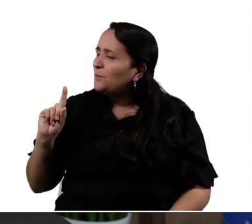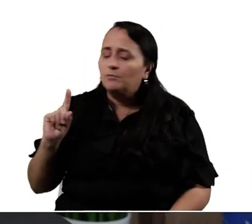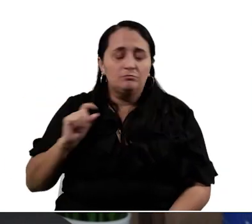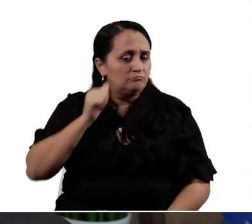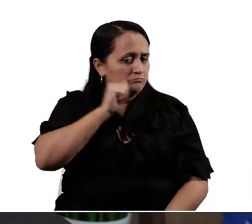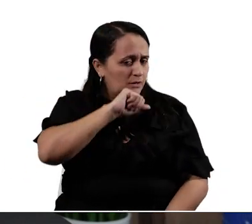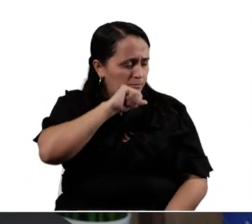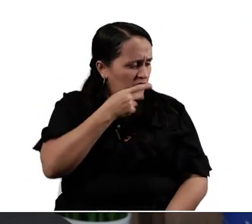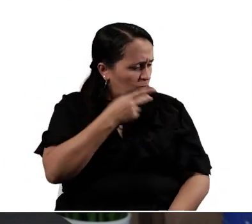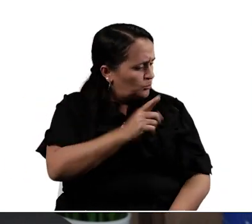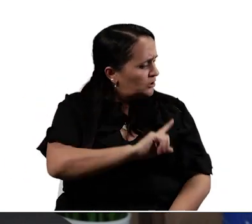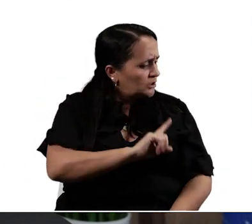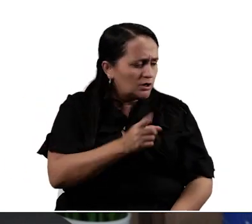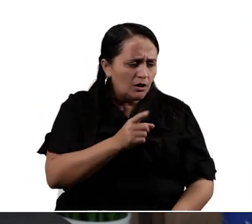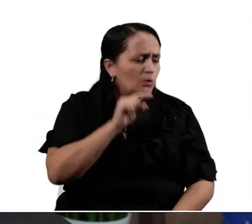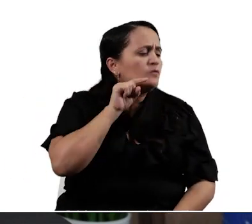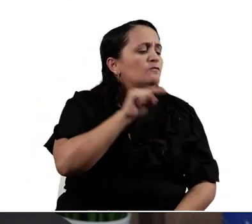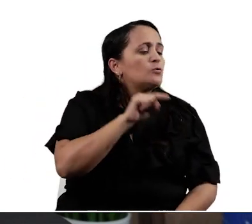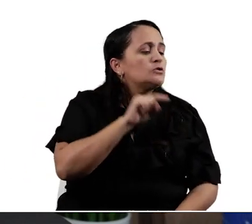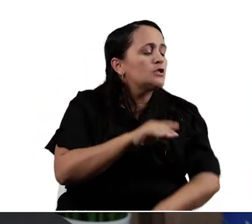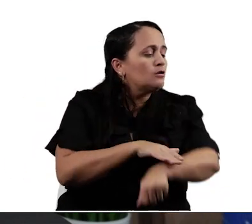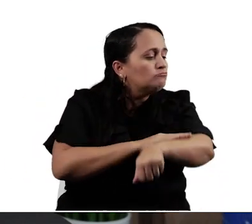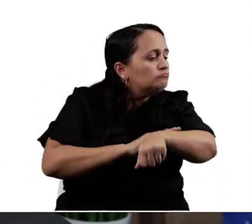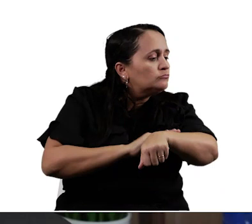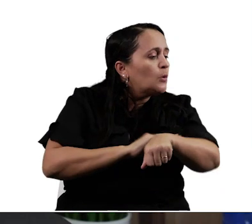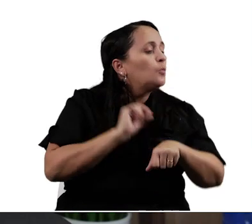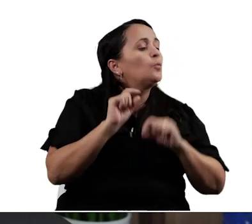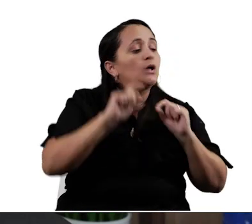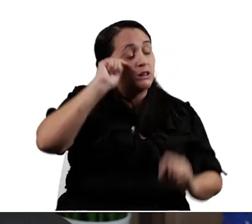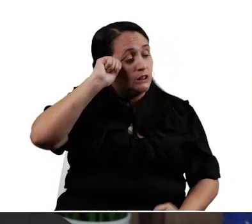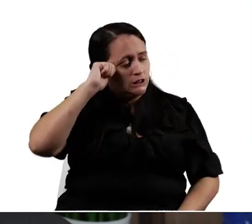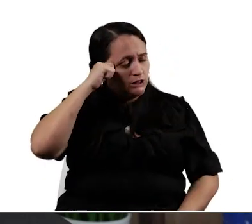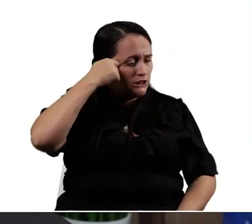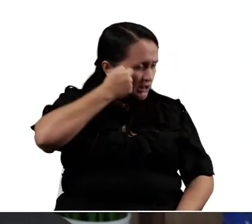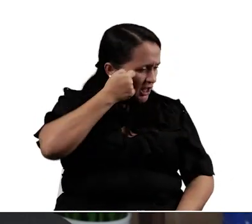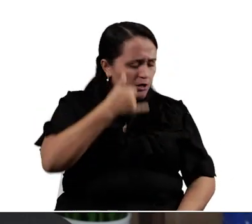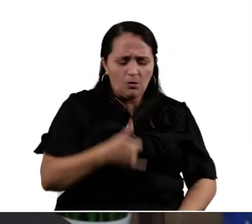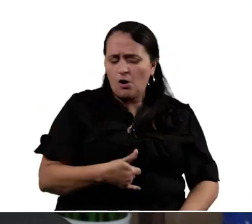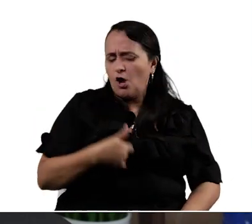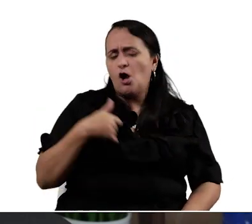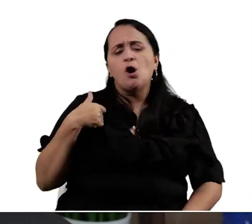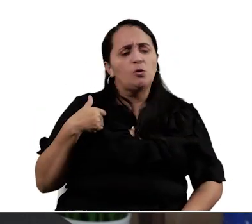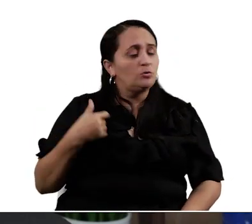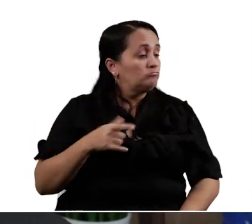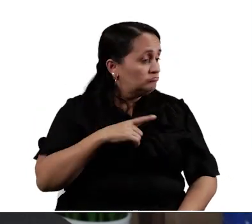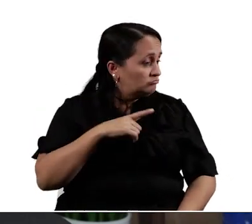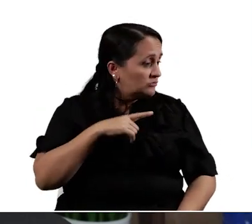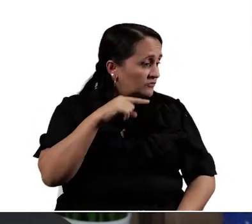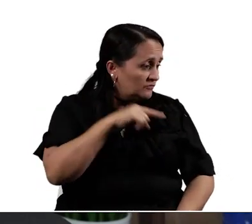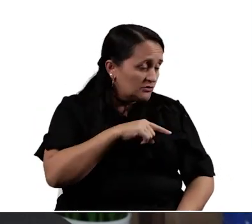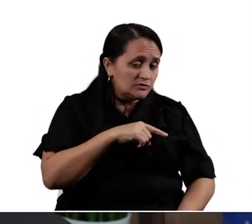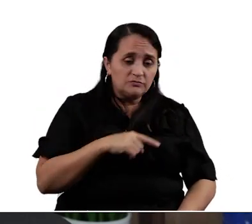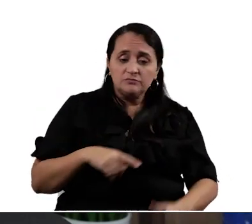seus cabelos são característicos da raça negra, orgulhe-se dele, orgulhe-se de tudo que tem em você. Assim